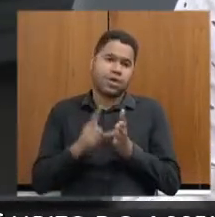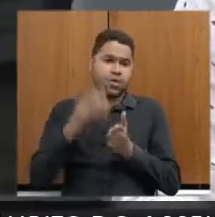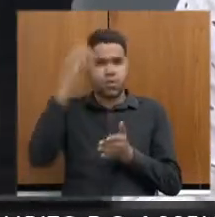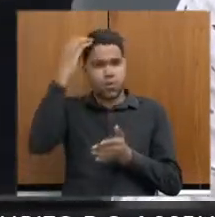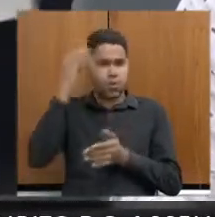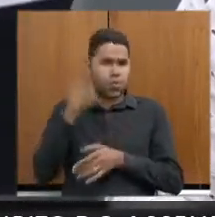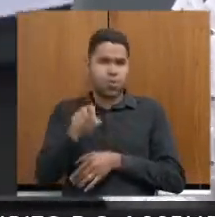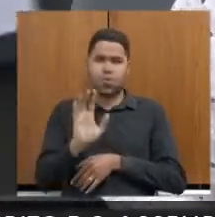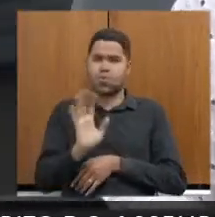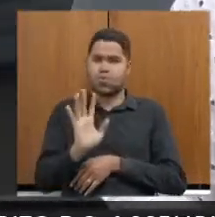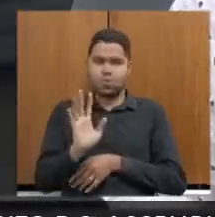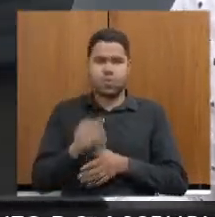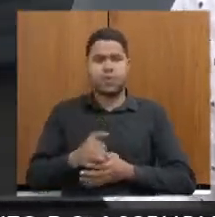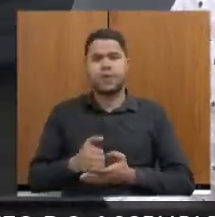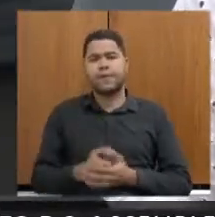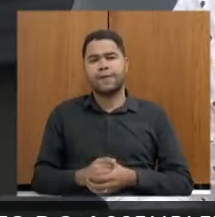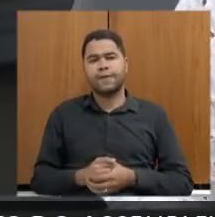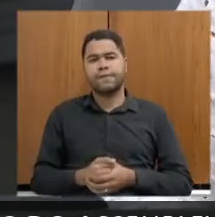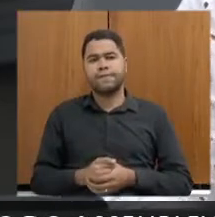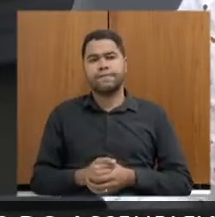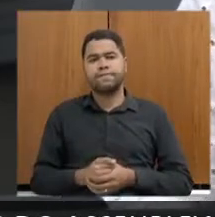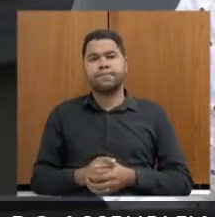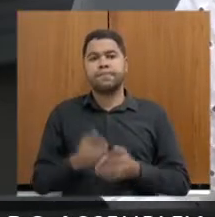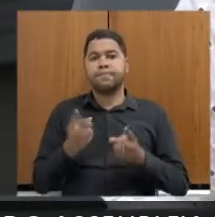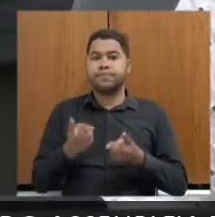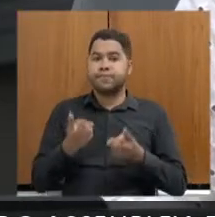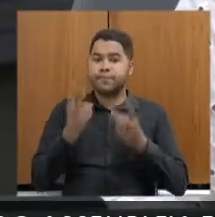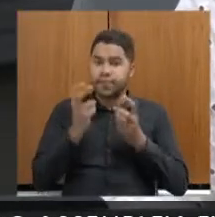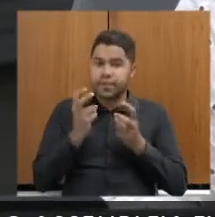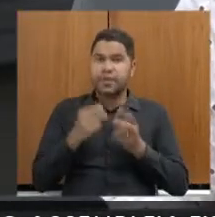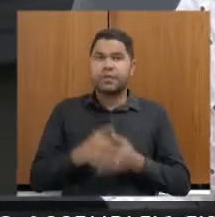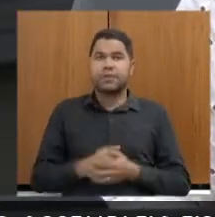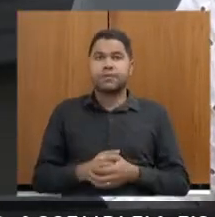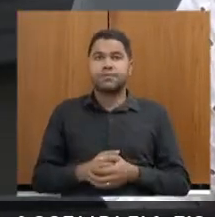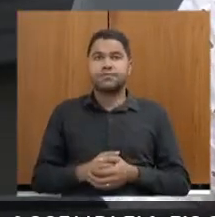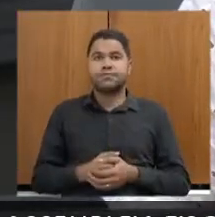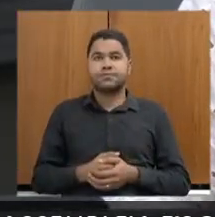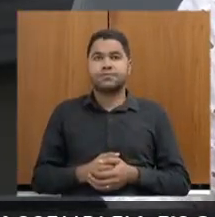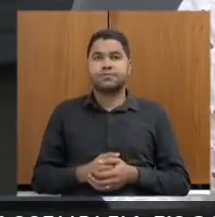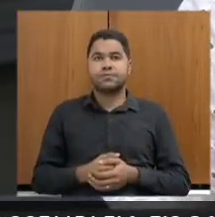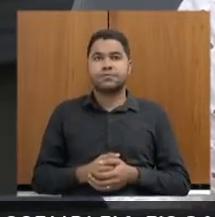culpa do senhor ou havia a gente percebeu que na